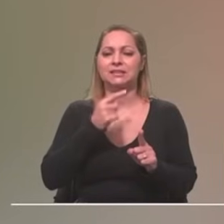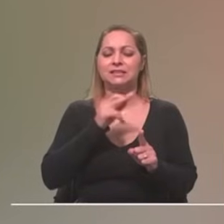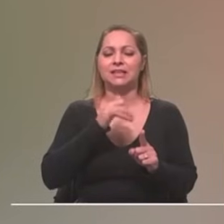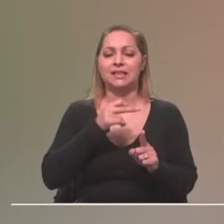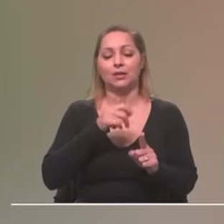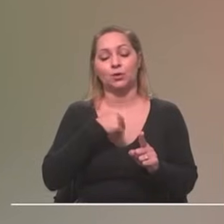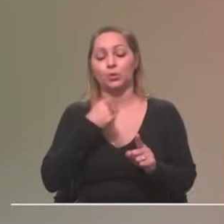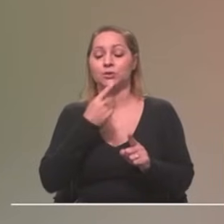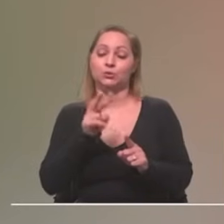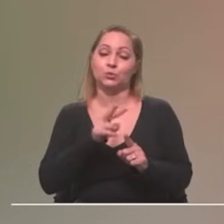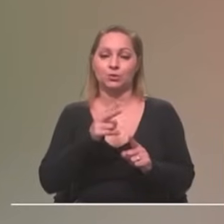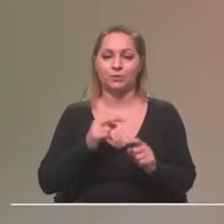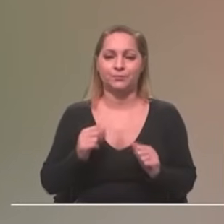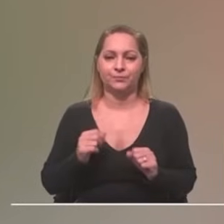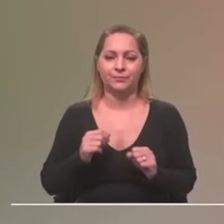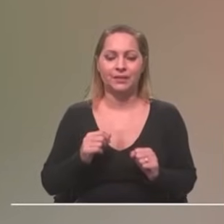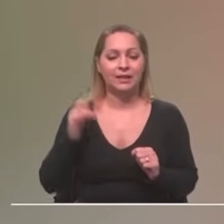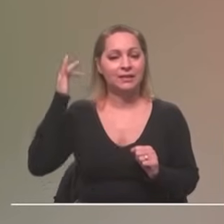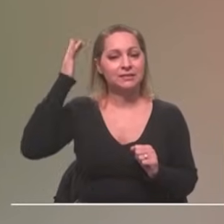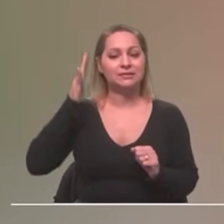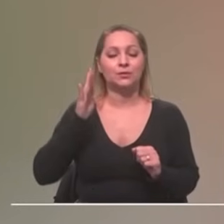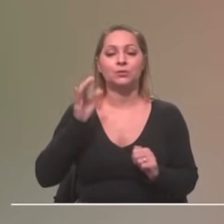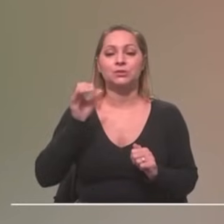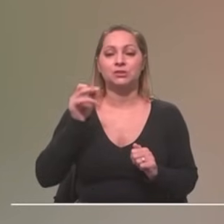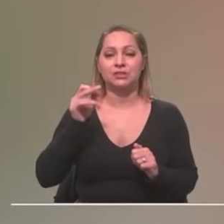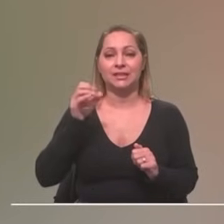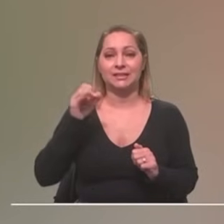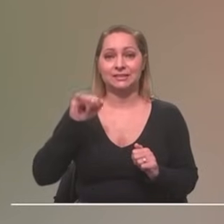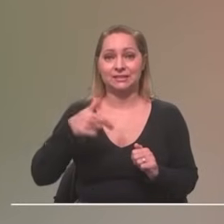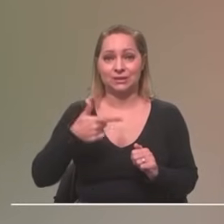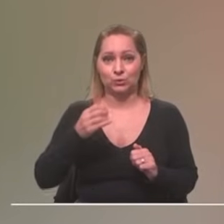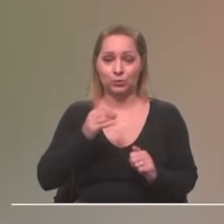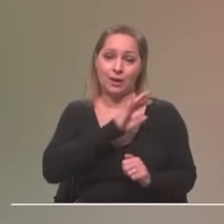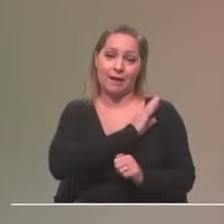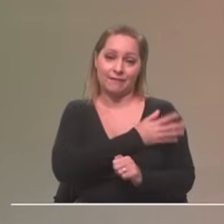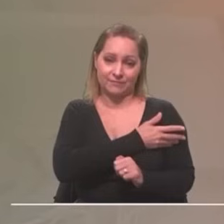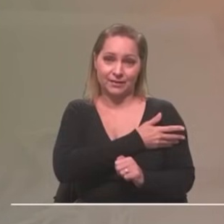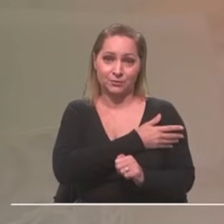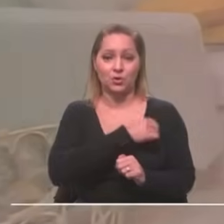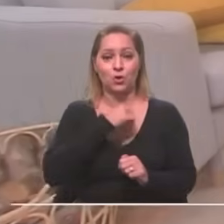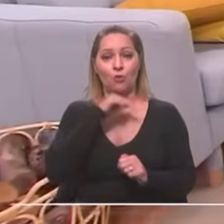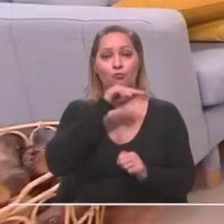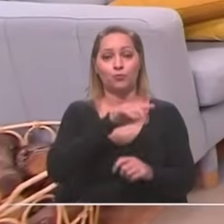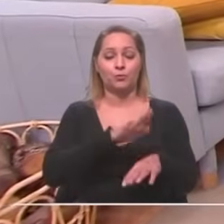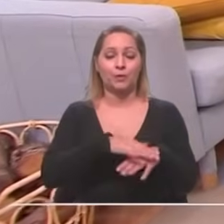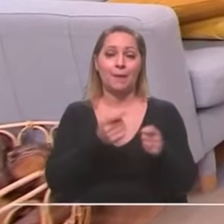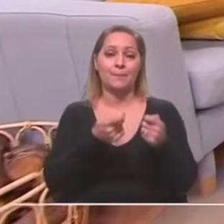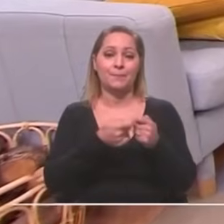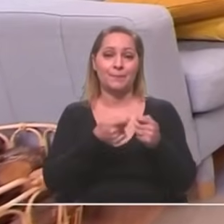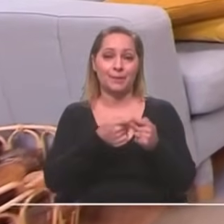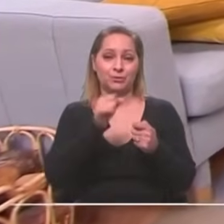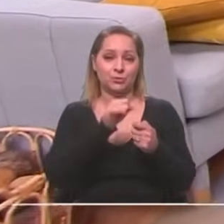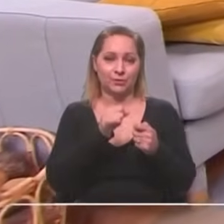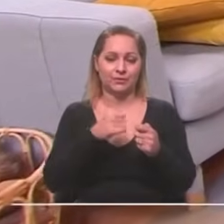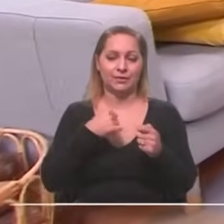BIA? Eu disse as duas coisas. Ah, pronto, em São Jacinto, Aveiro. Sim. Foi devido à proximidade geográfica. Eu gostava do que via, isso para mim foi